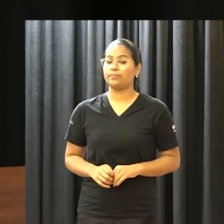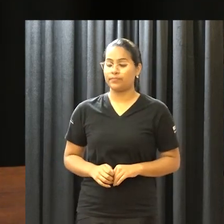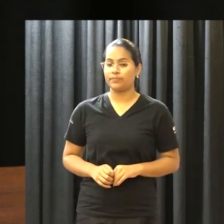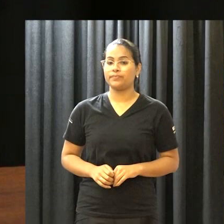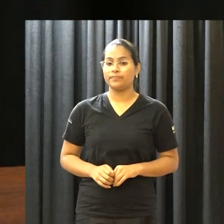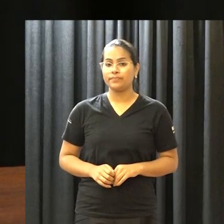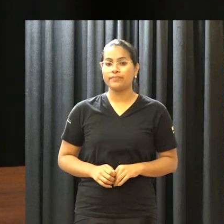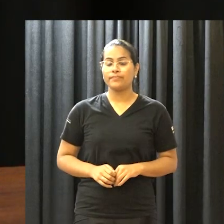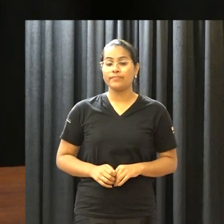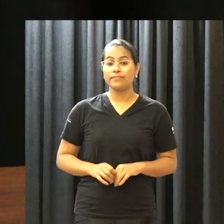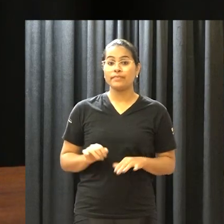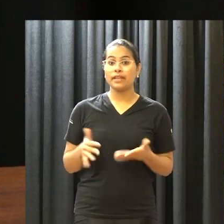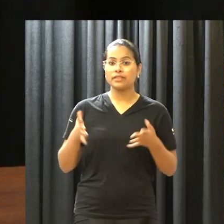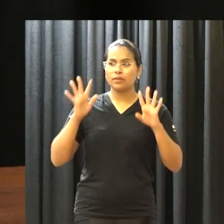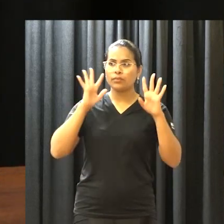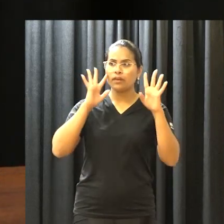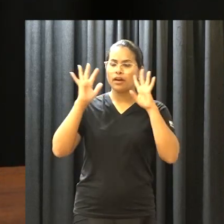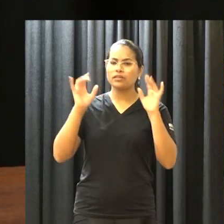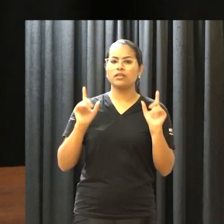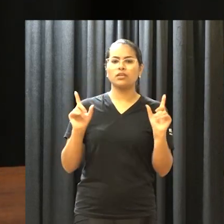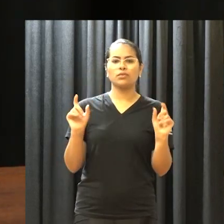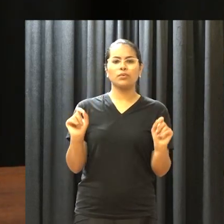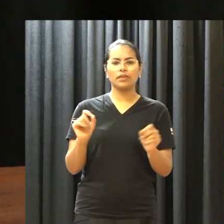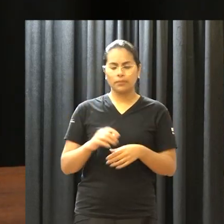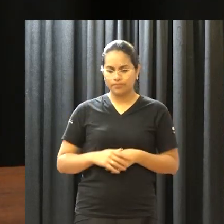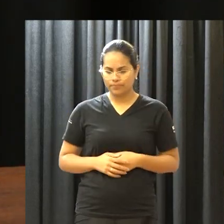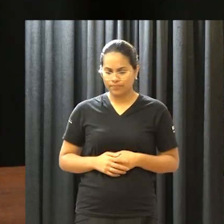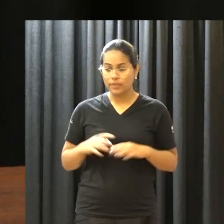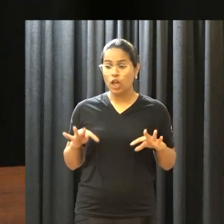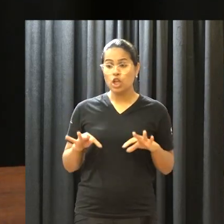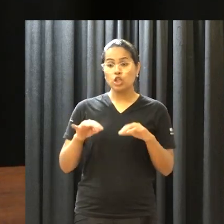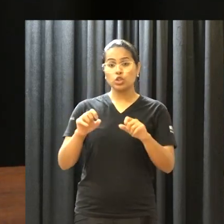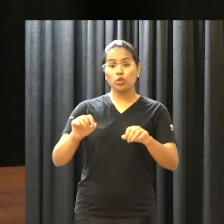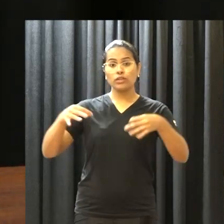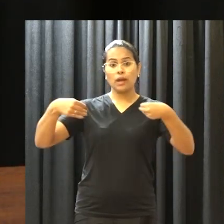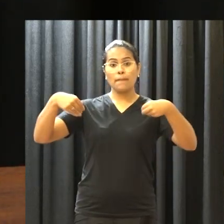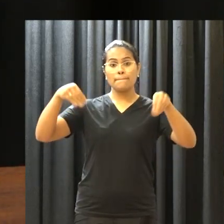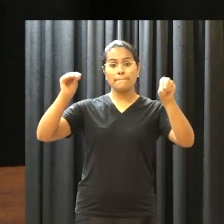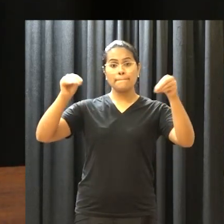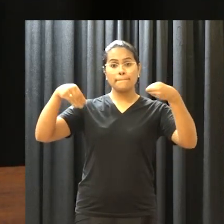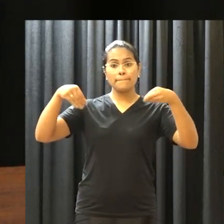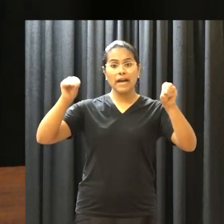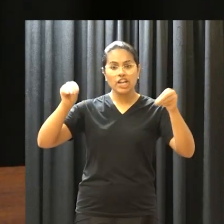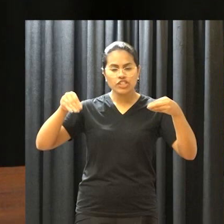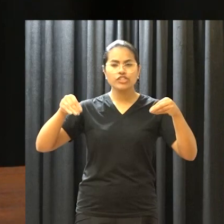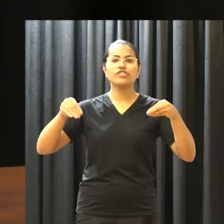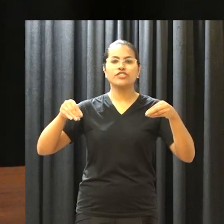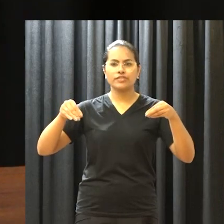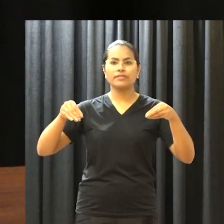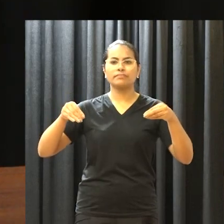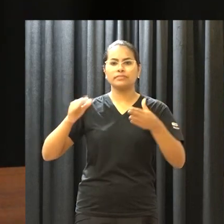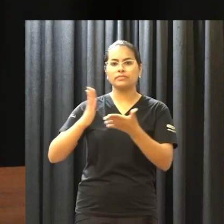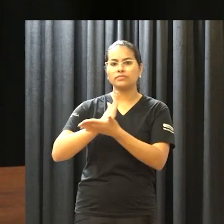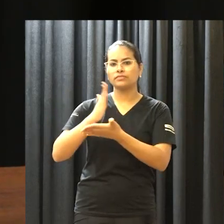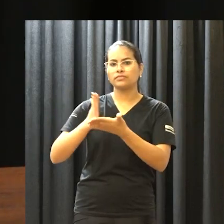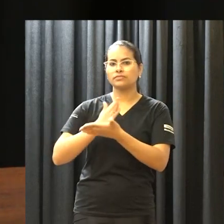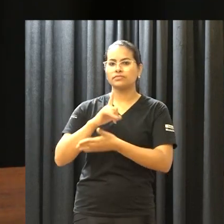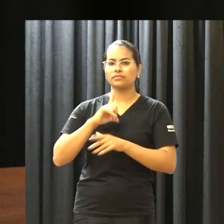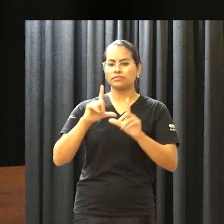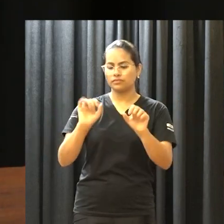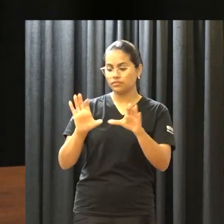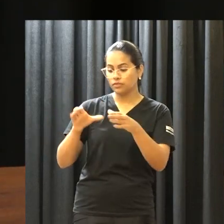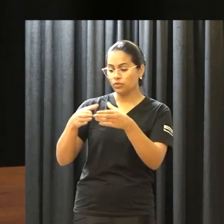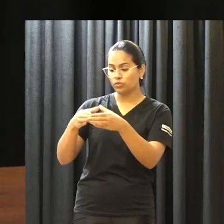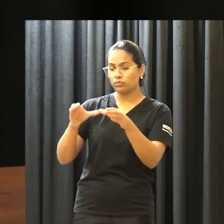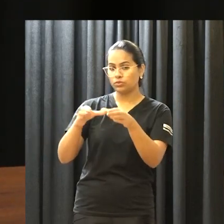a ideia foi que, em todas as páginas do e-book, essa imagem do grupo ela ficaria como fundo da